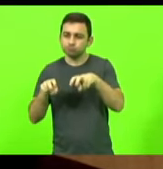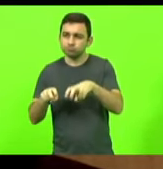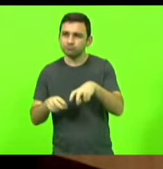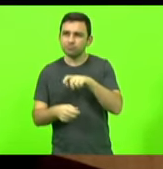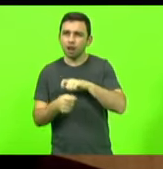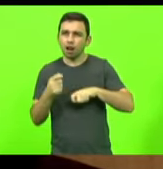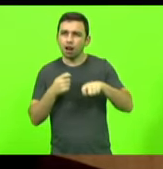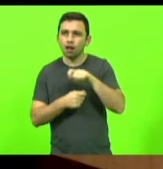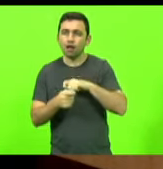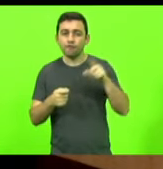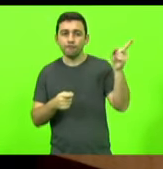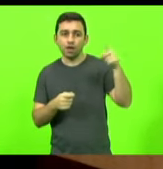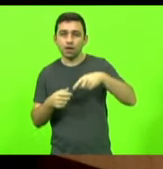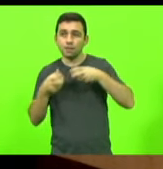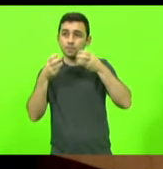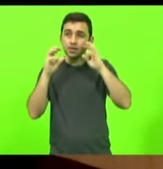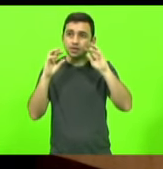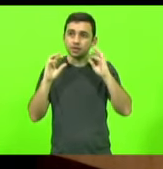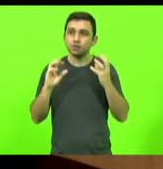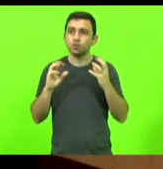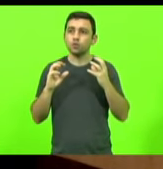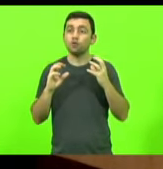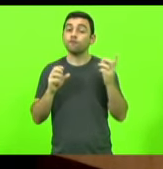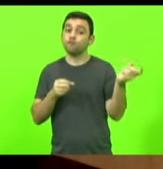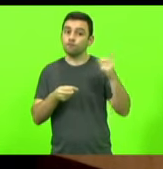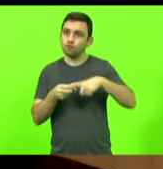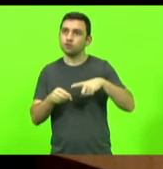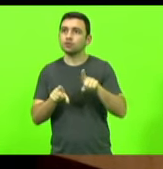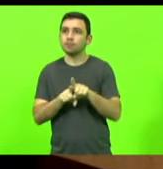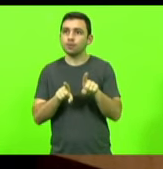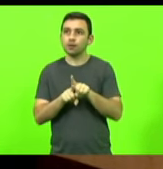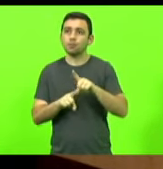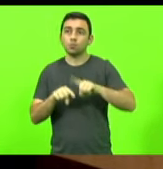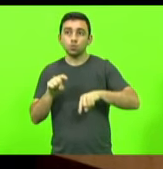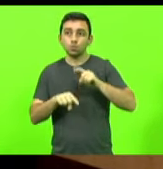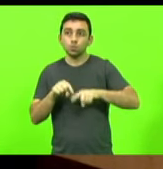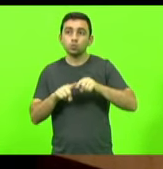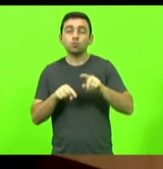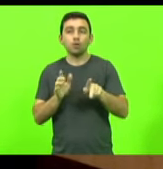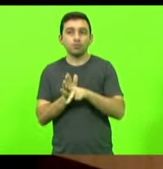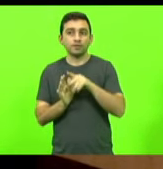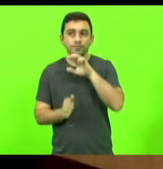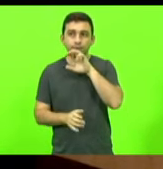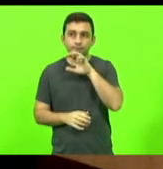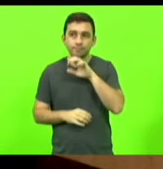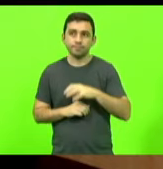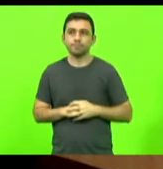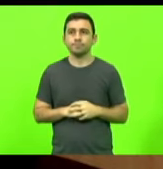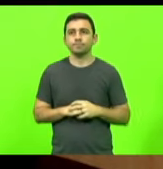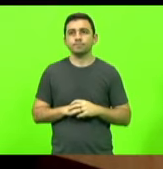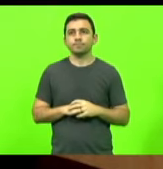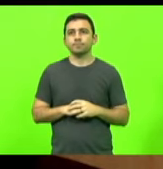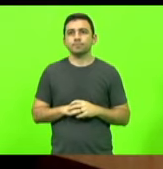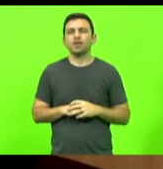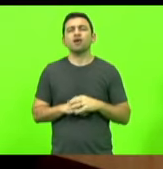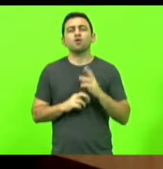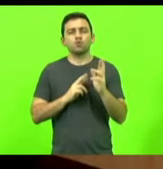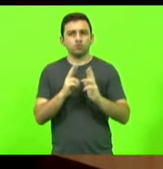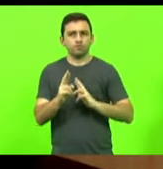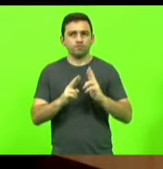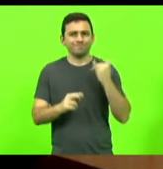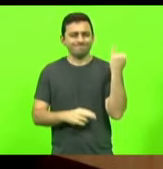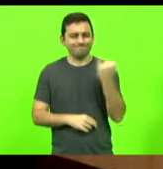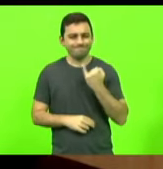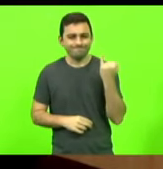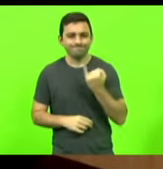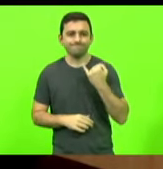para a vinda de milho, quanto para devolver produtos de proteína animal. Então, é uma rodovia crucial para o desenvolvimento.